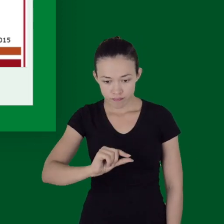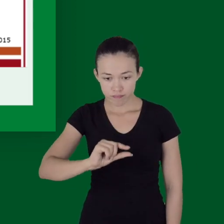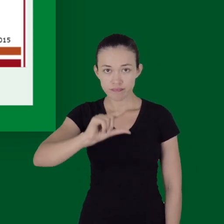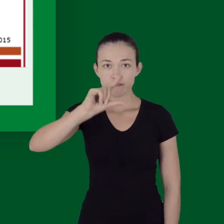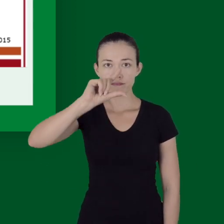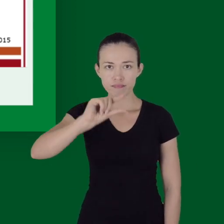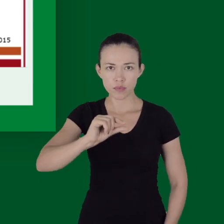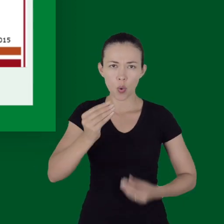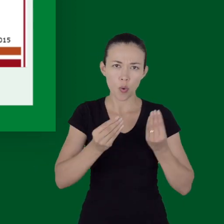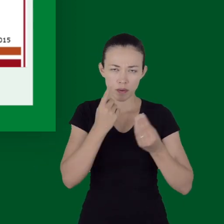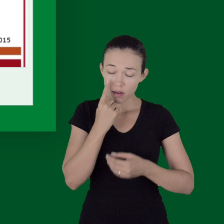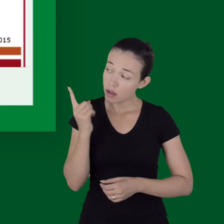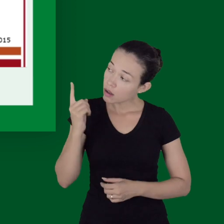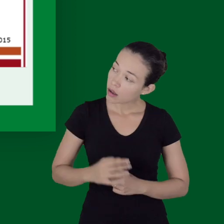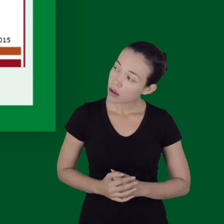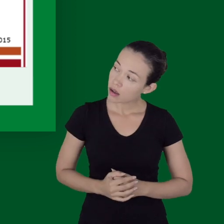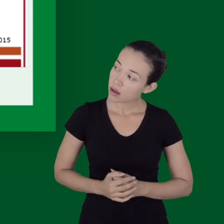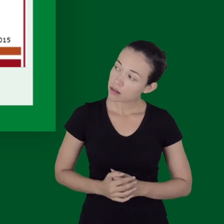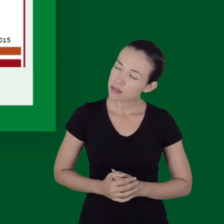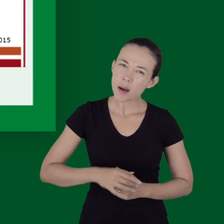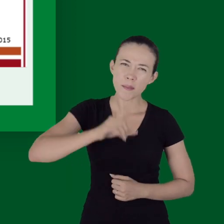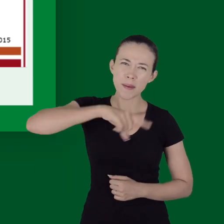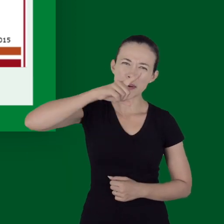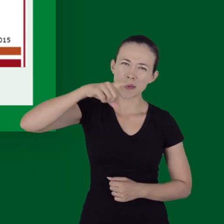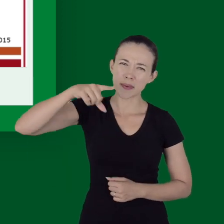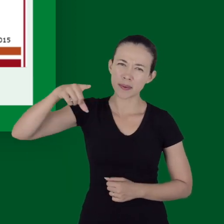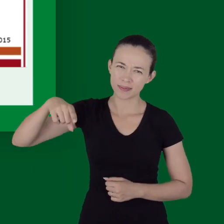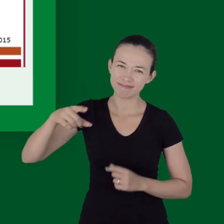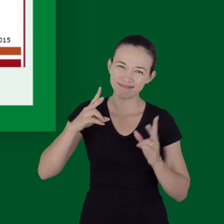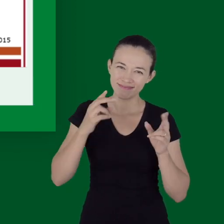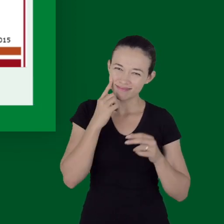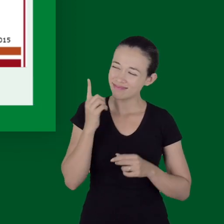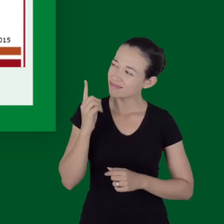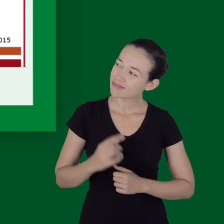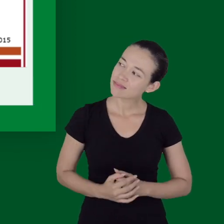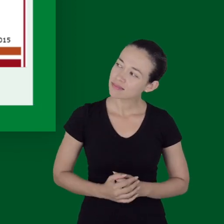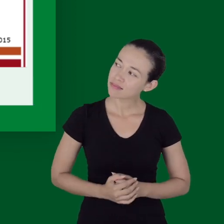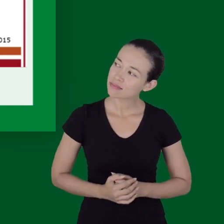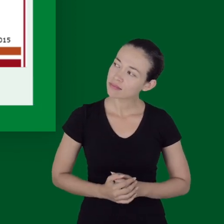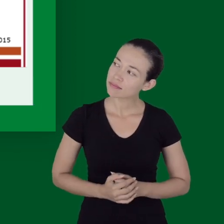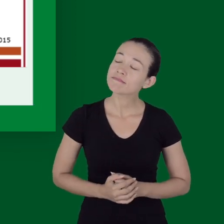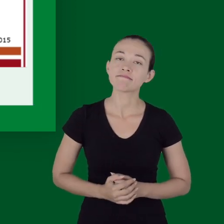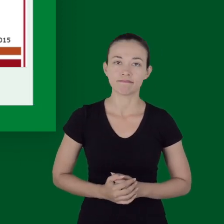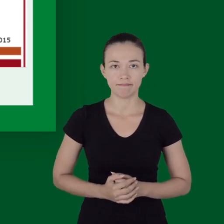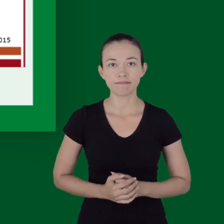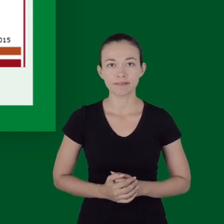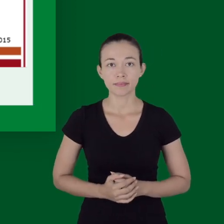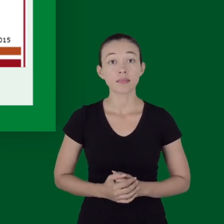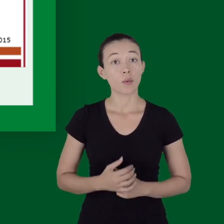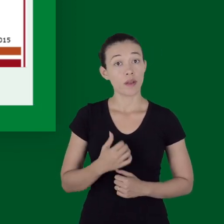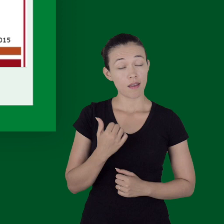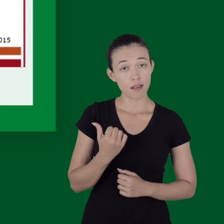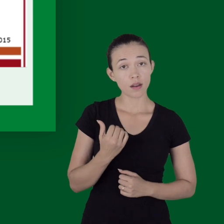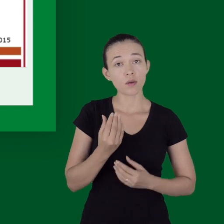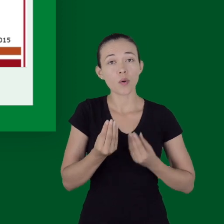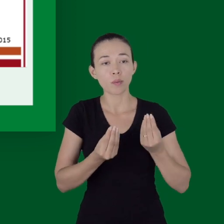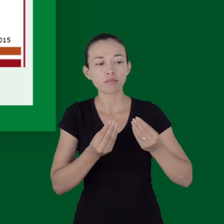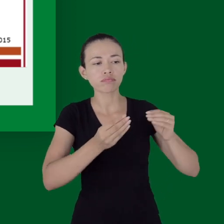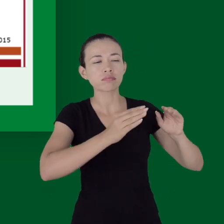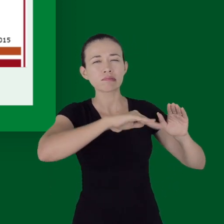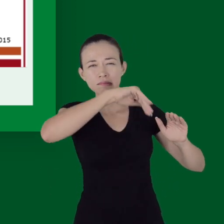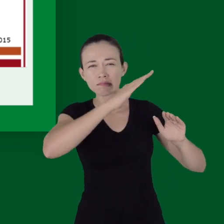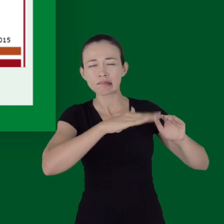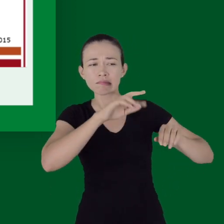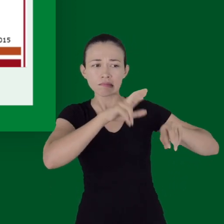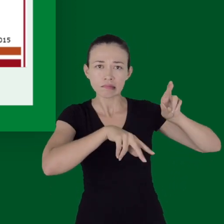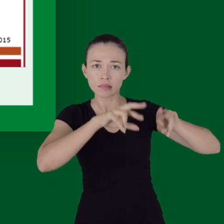diminuindo, fazendo essa configuração do eletro aí. E também vai ser, se tiver instável, né,